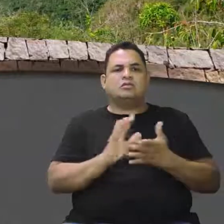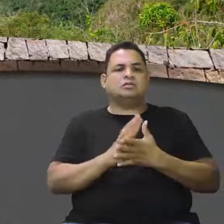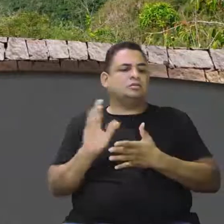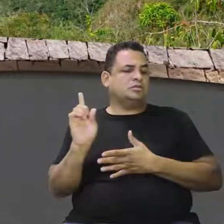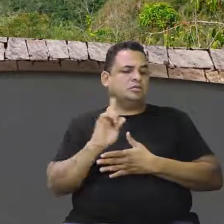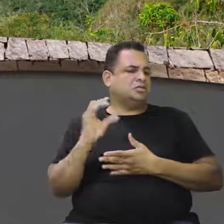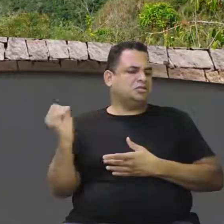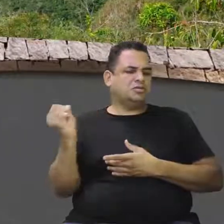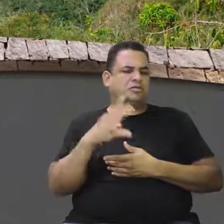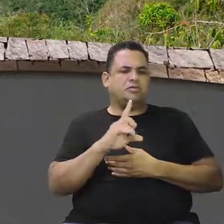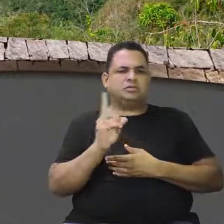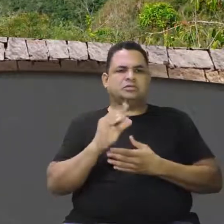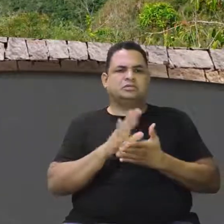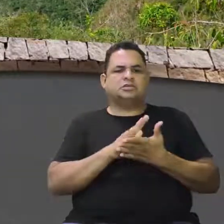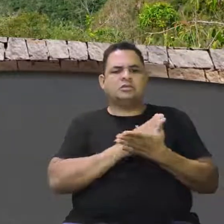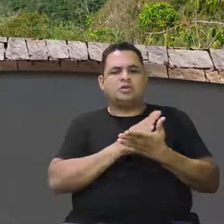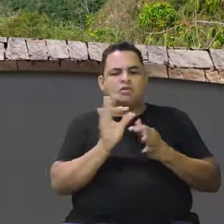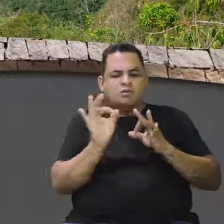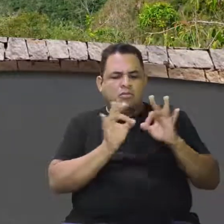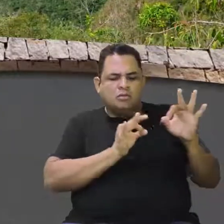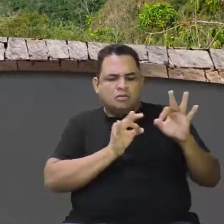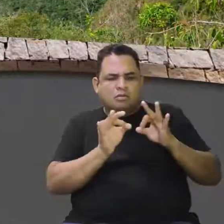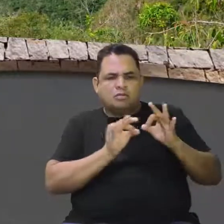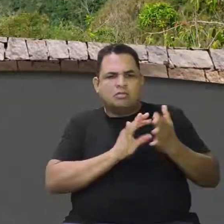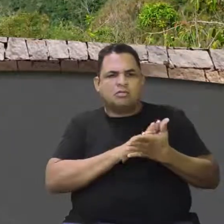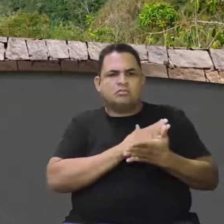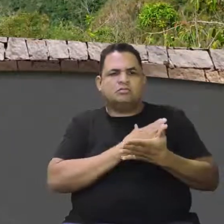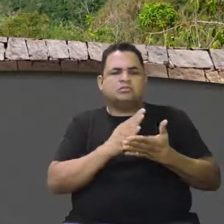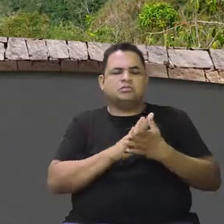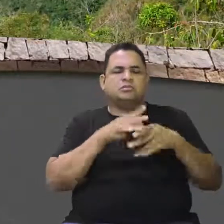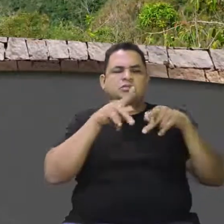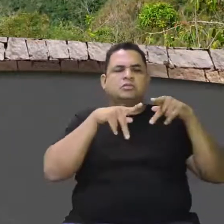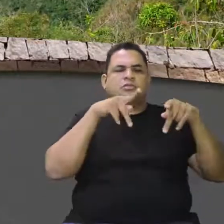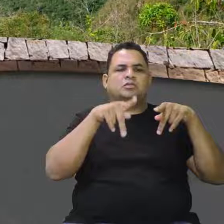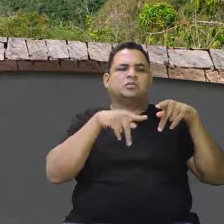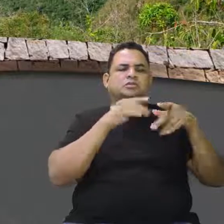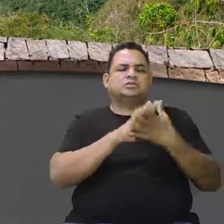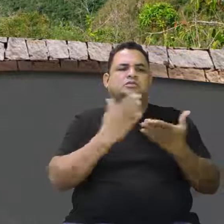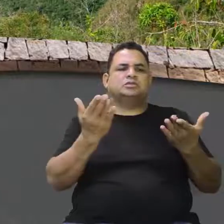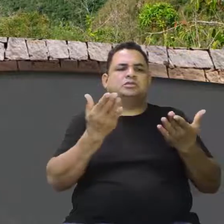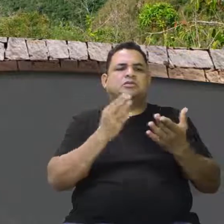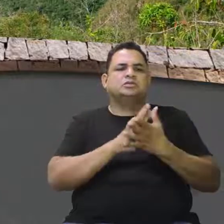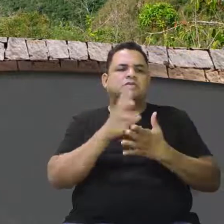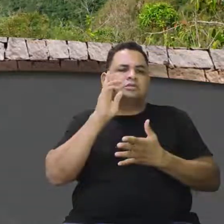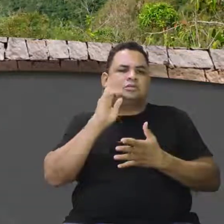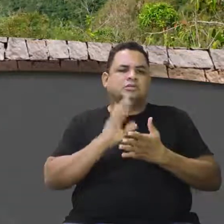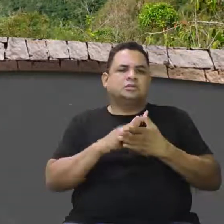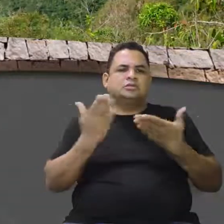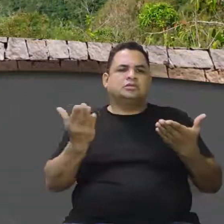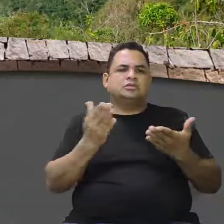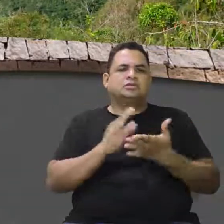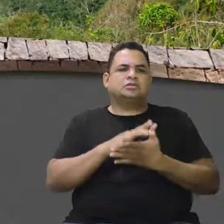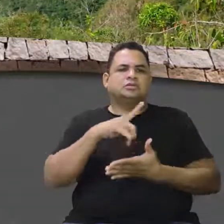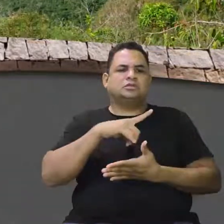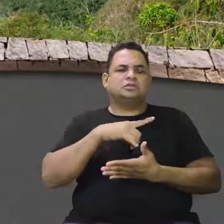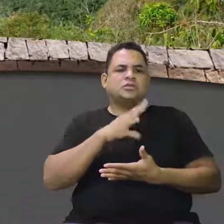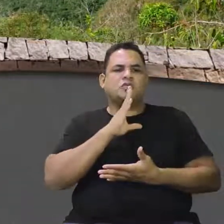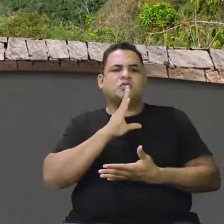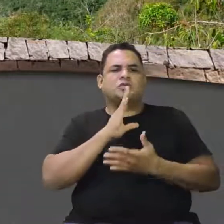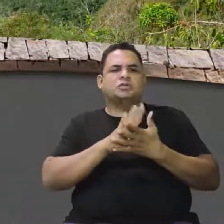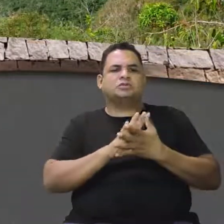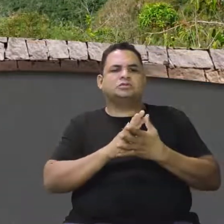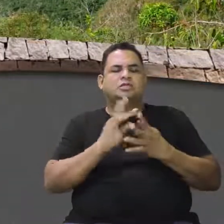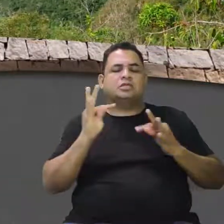era moderna, porque estava se formando aí essa grande população do estado de Rondônia. Então o cara tinha até conhecimento